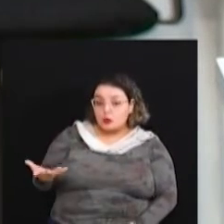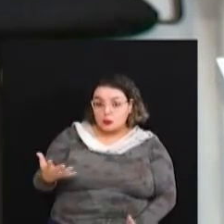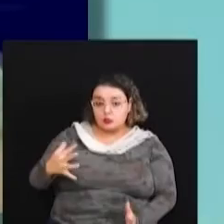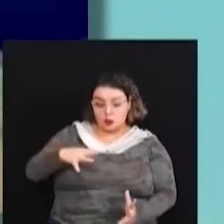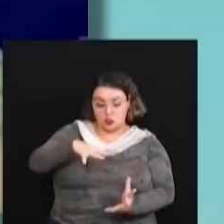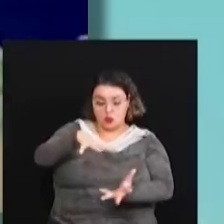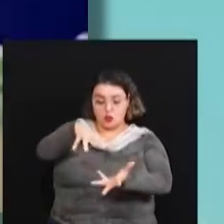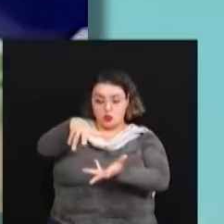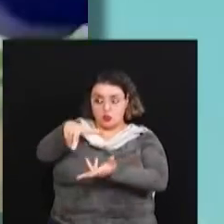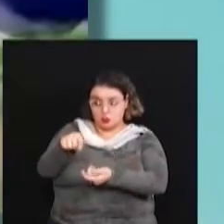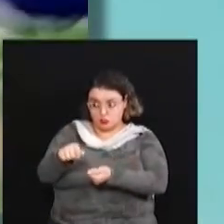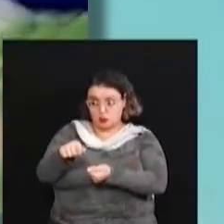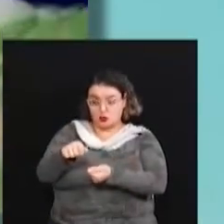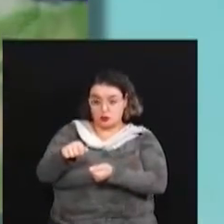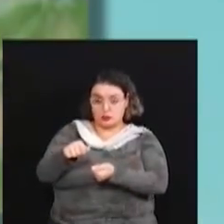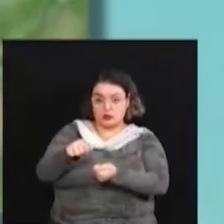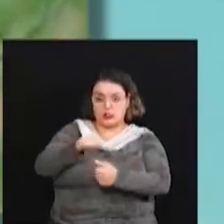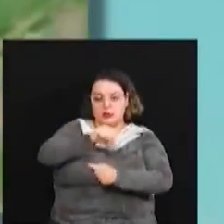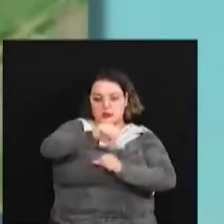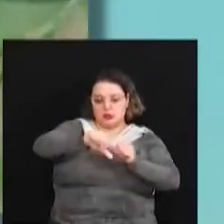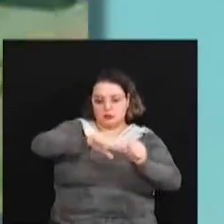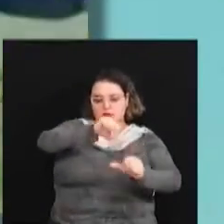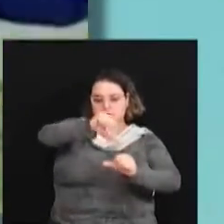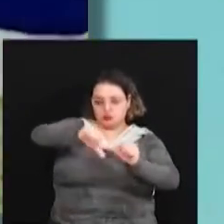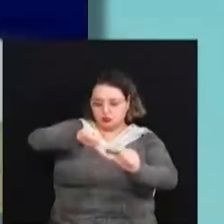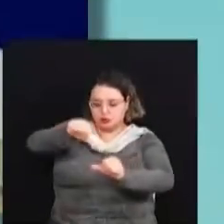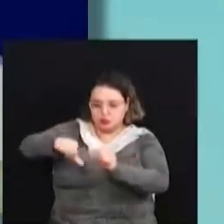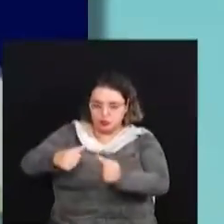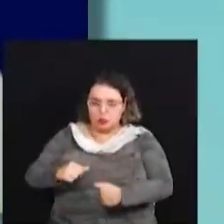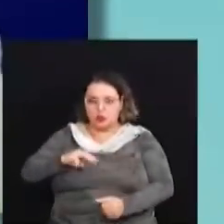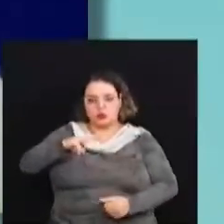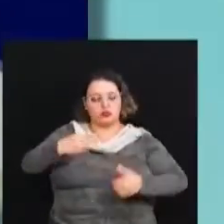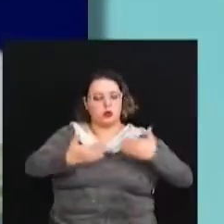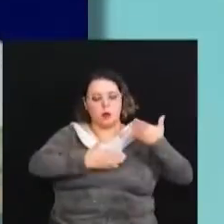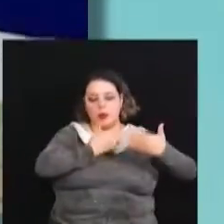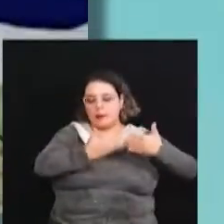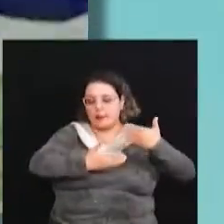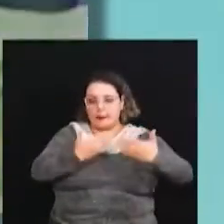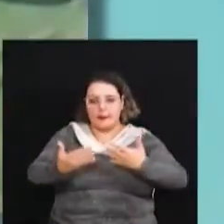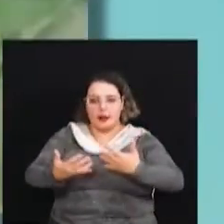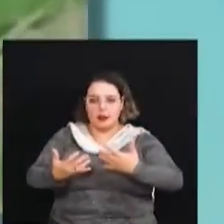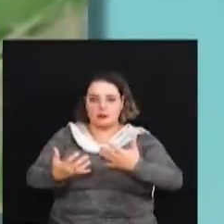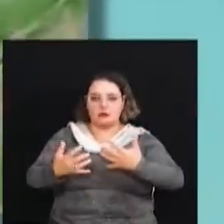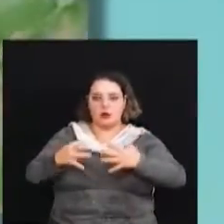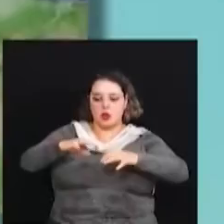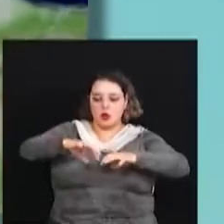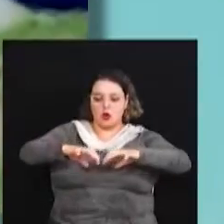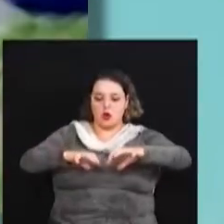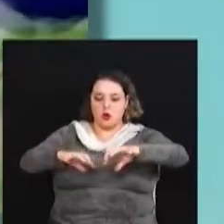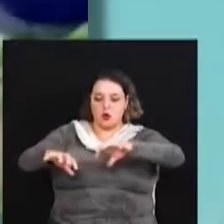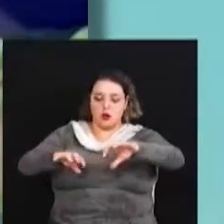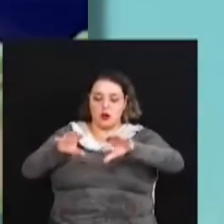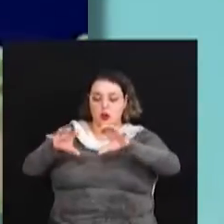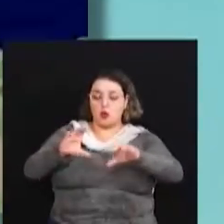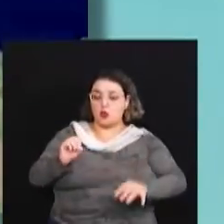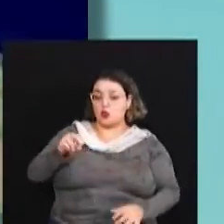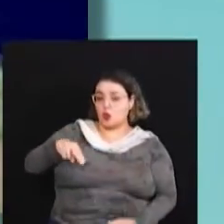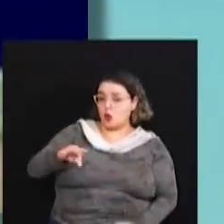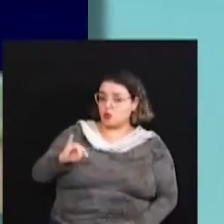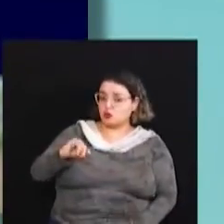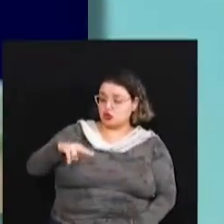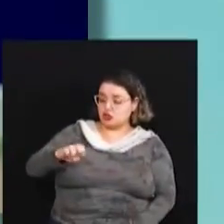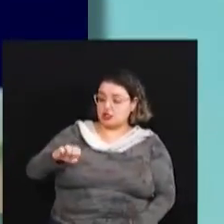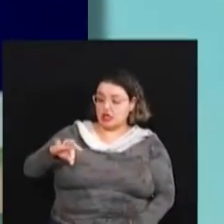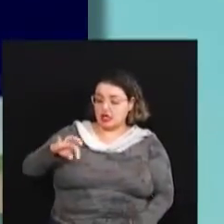que o globo terrestre está em constante transformação nos últimos milhões de anos, continentes mudaram muito, a